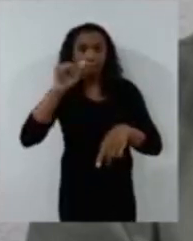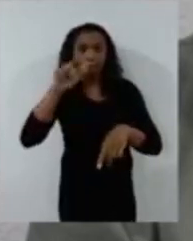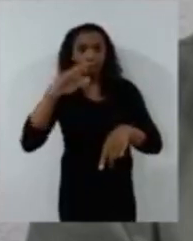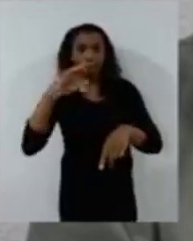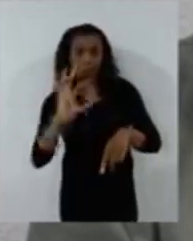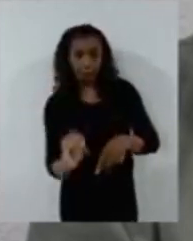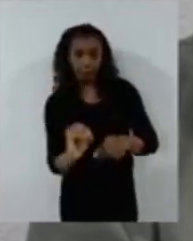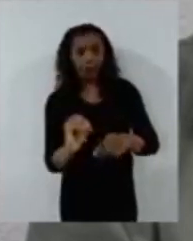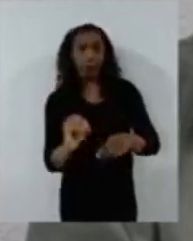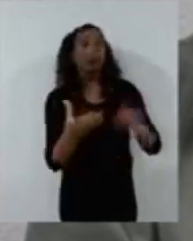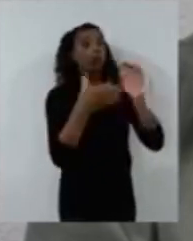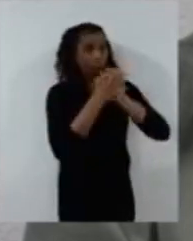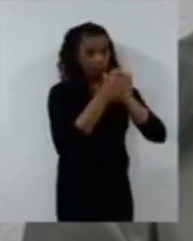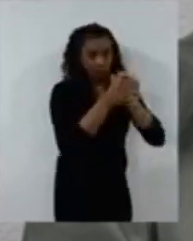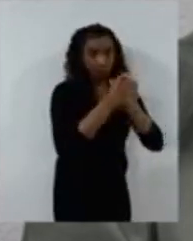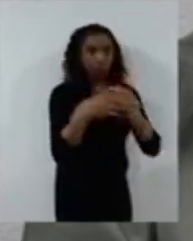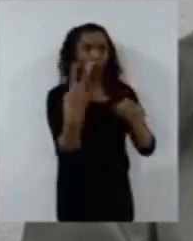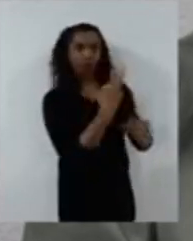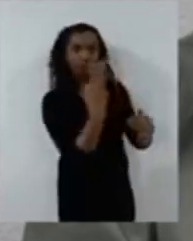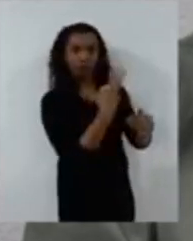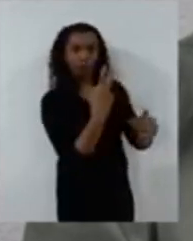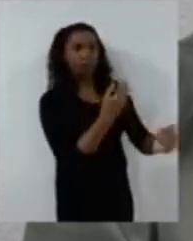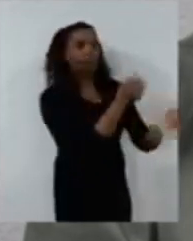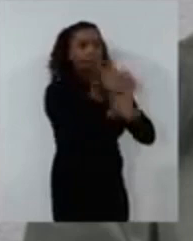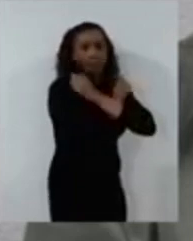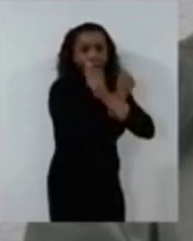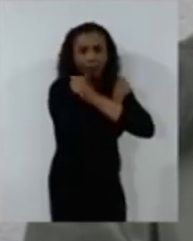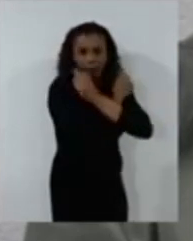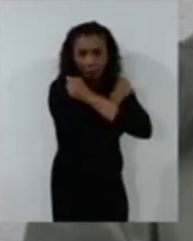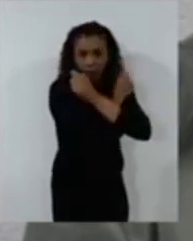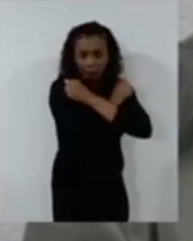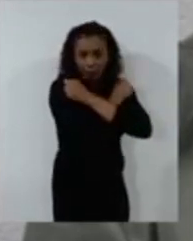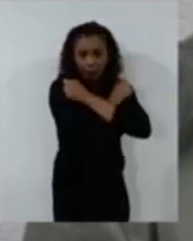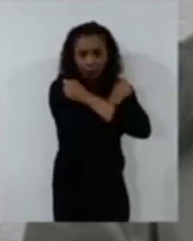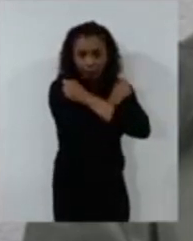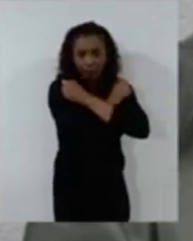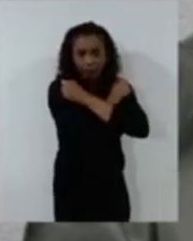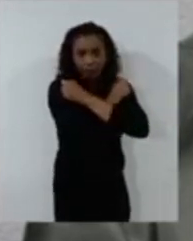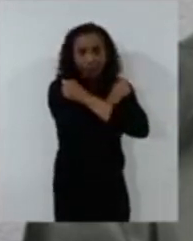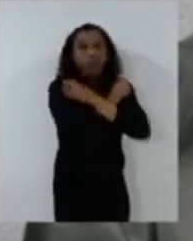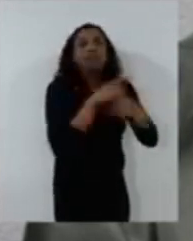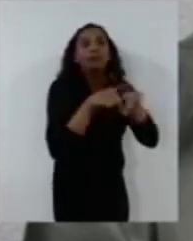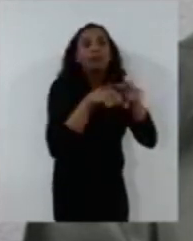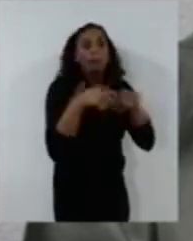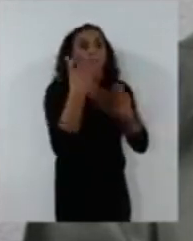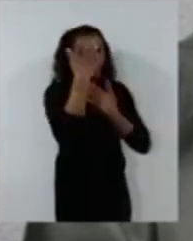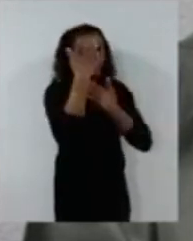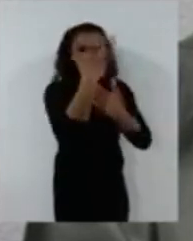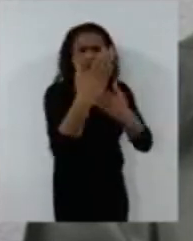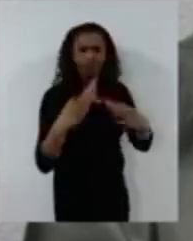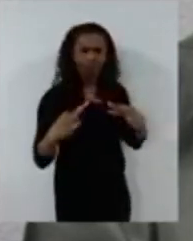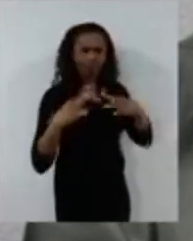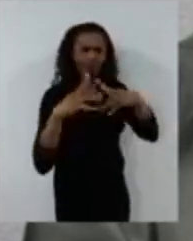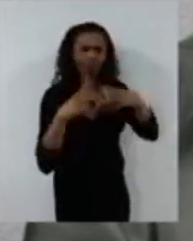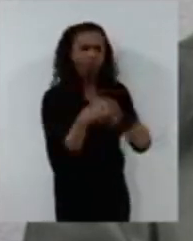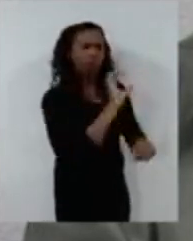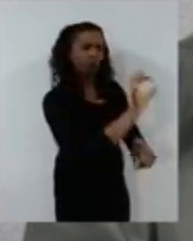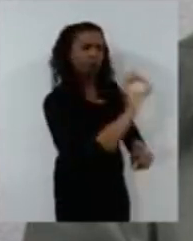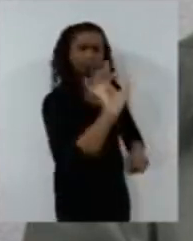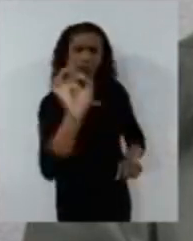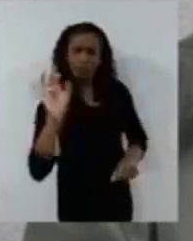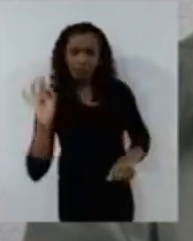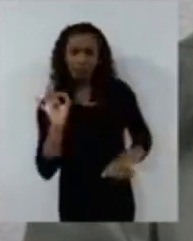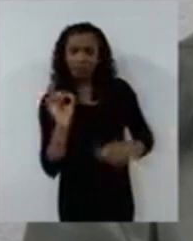dois distritos, mandar o meu abraço fraternal, agradecer a todos que